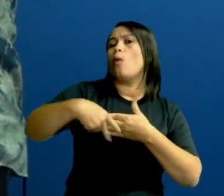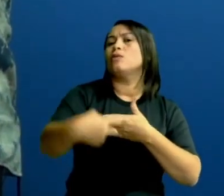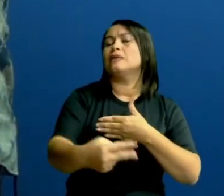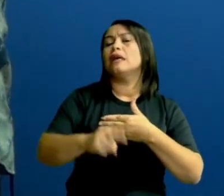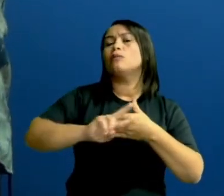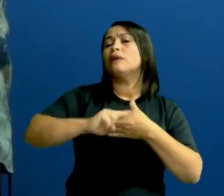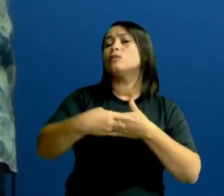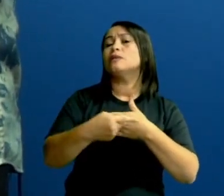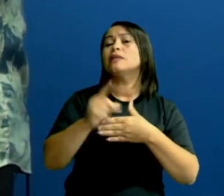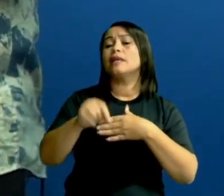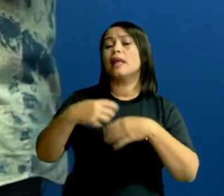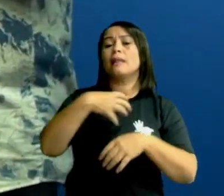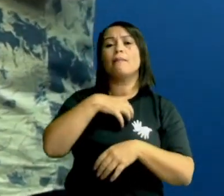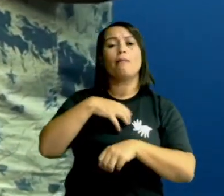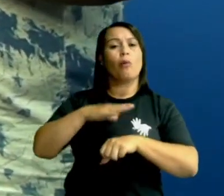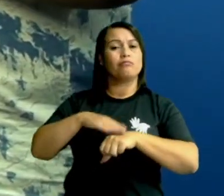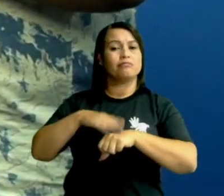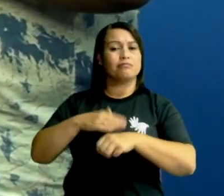verbo começar.